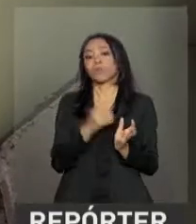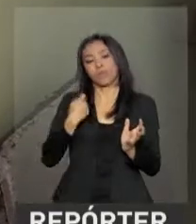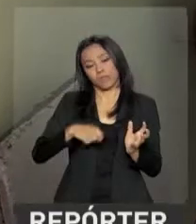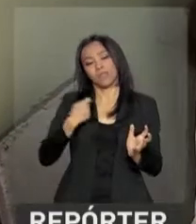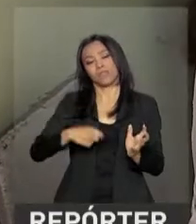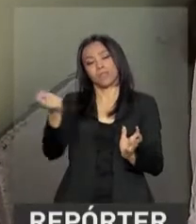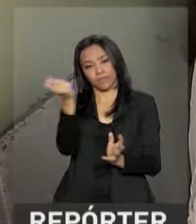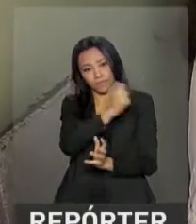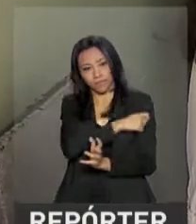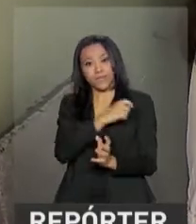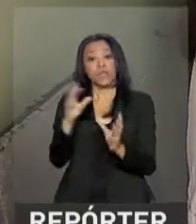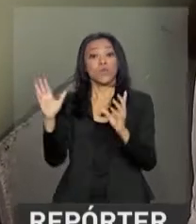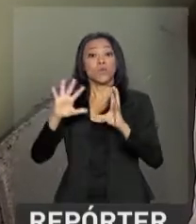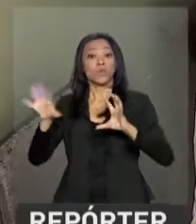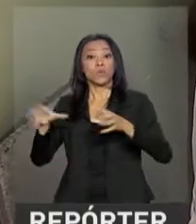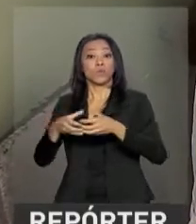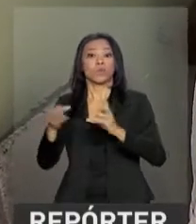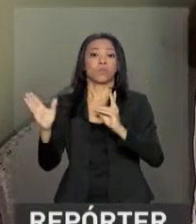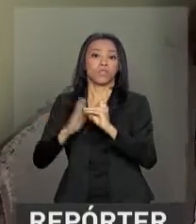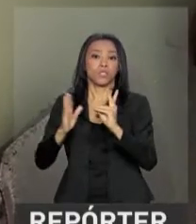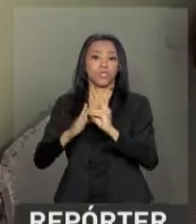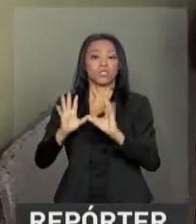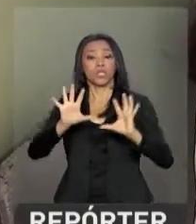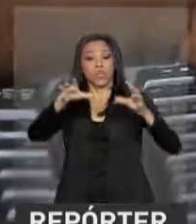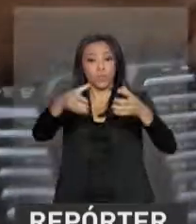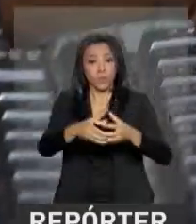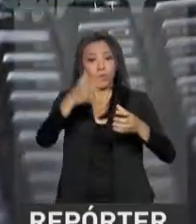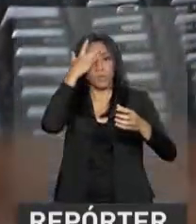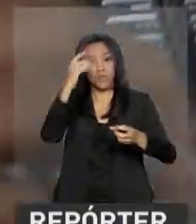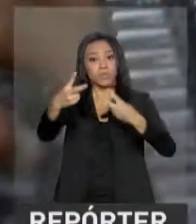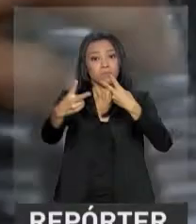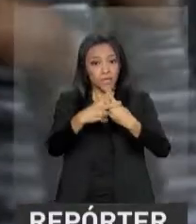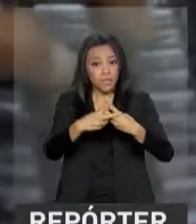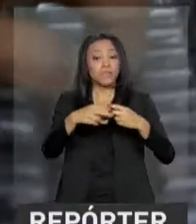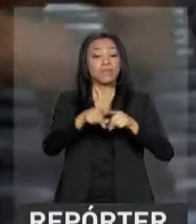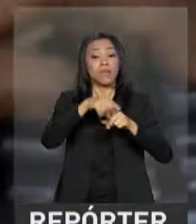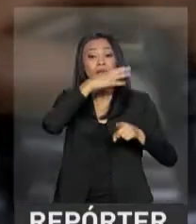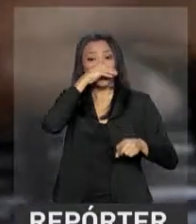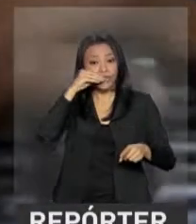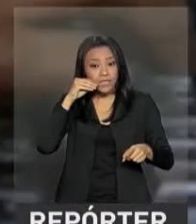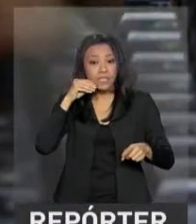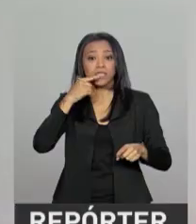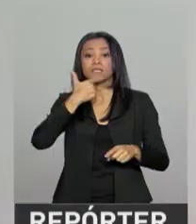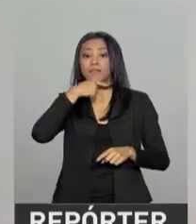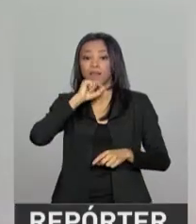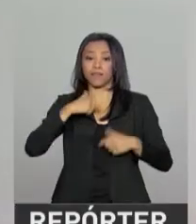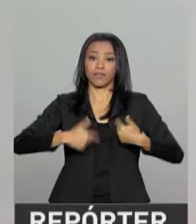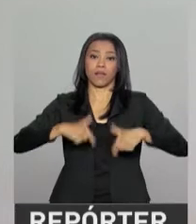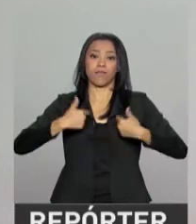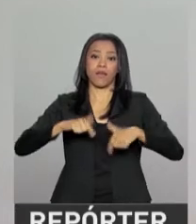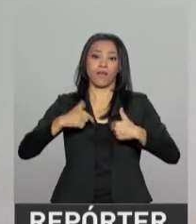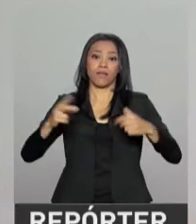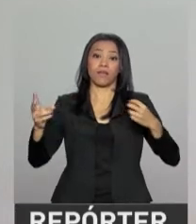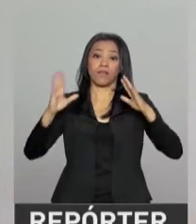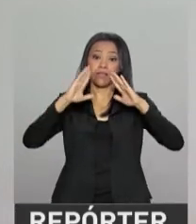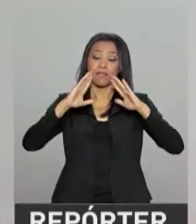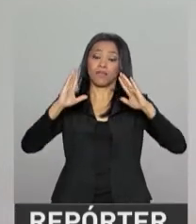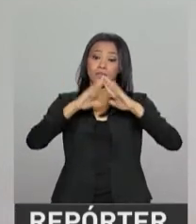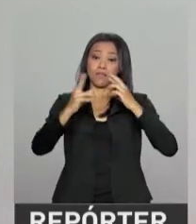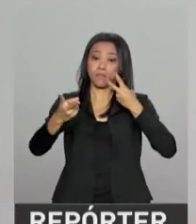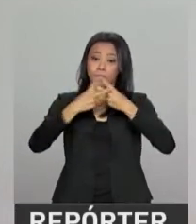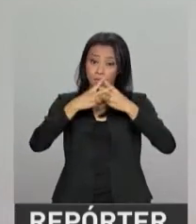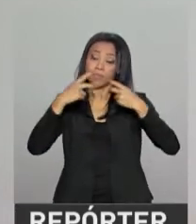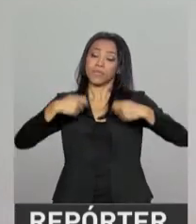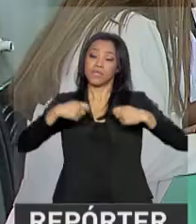ainda os indígenas e as pessoas que estão presas ou detidas, inclusive os adolescentes. Quem trabalha no sistema prisional também deve